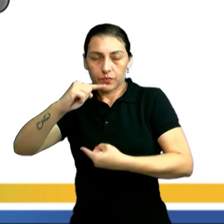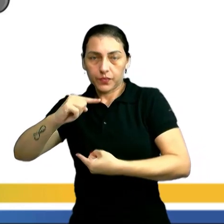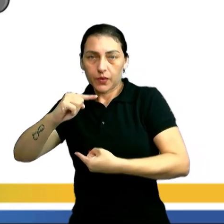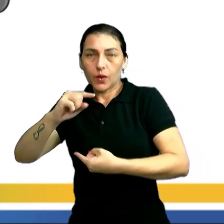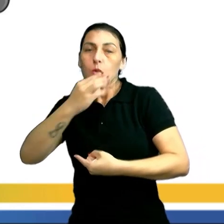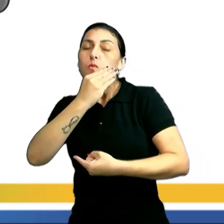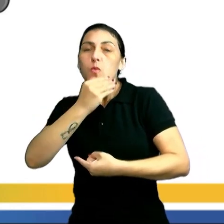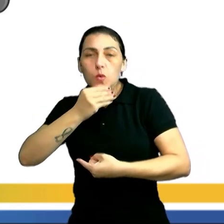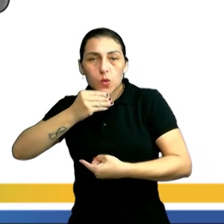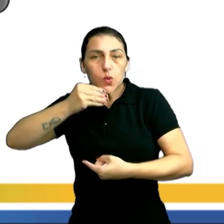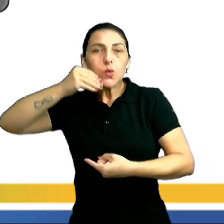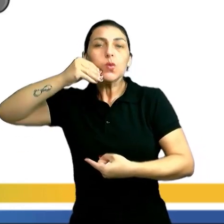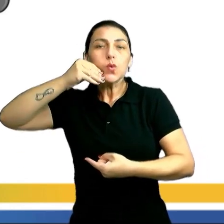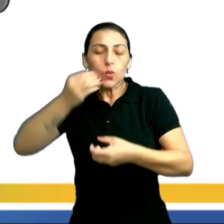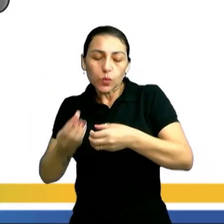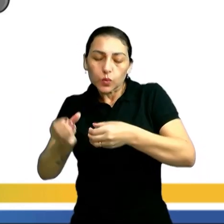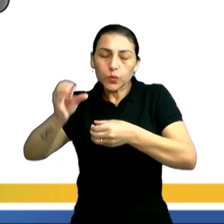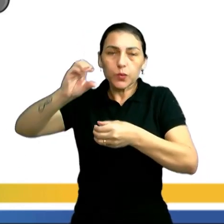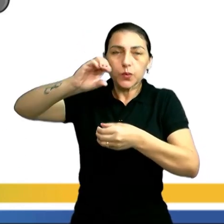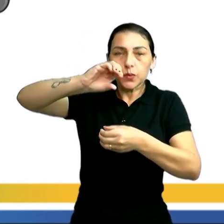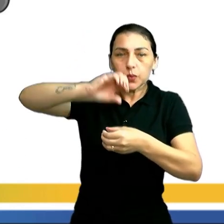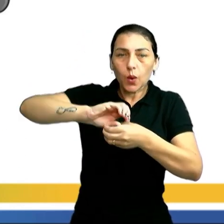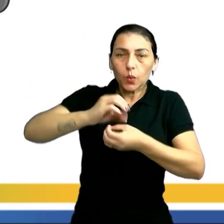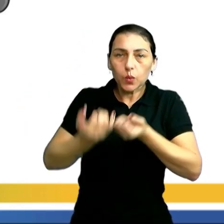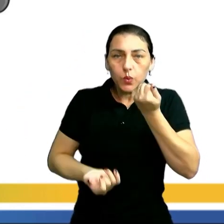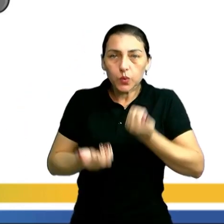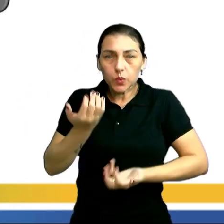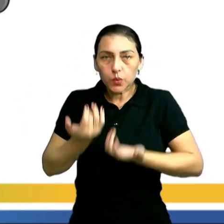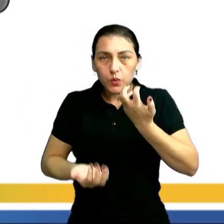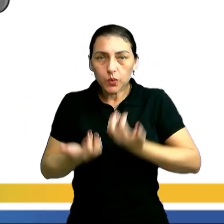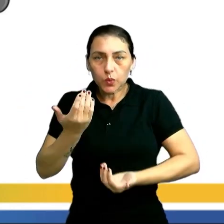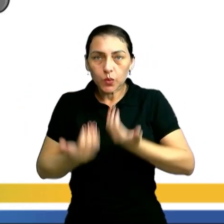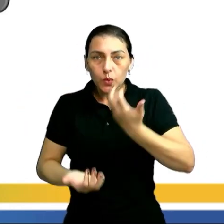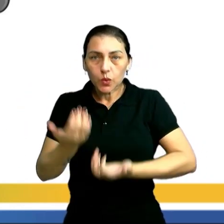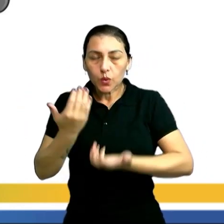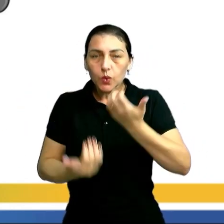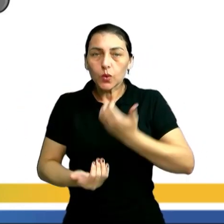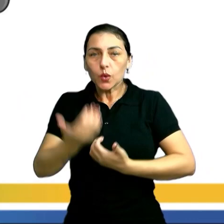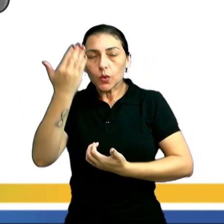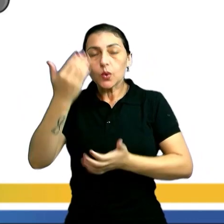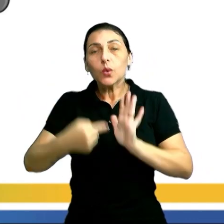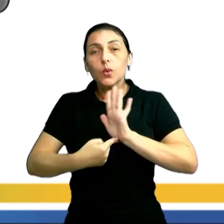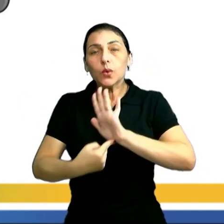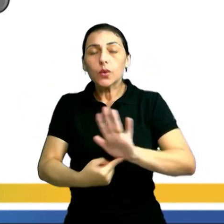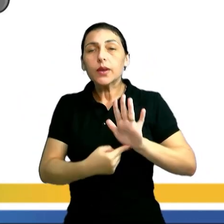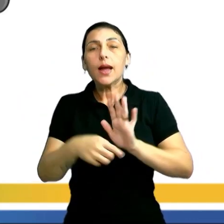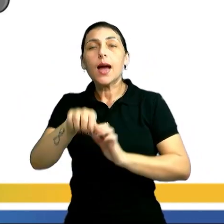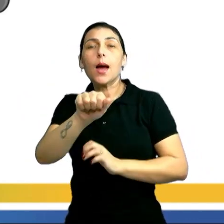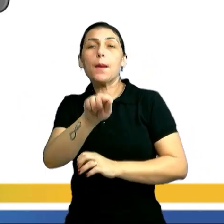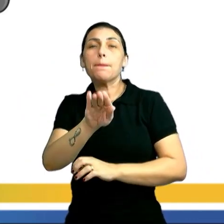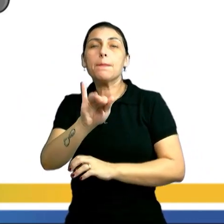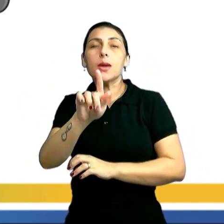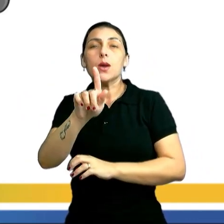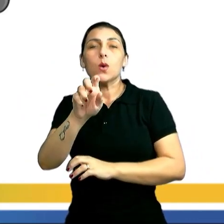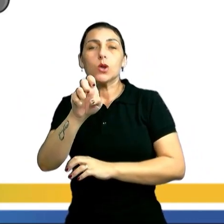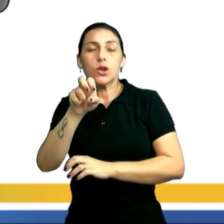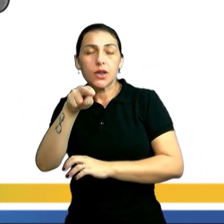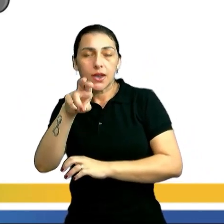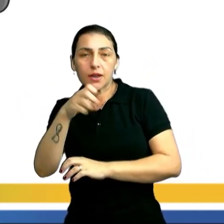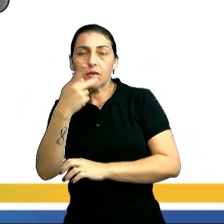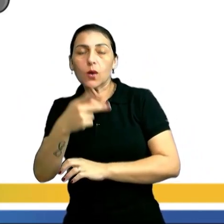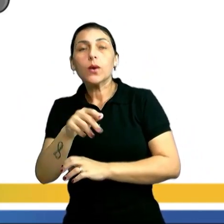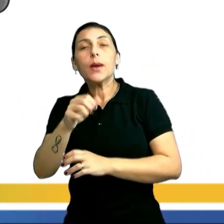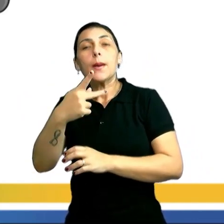suco nutritivo e ferveu. Os defensores da biogênese falaram que Pasteur